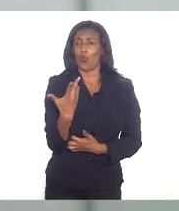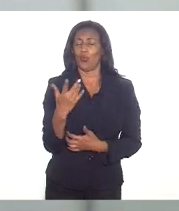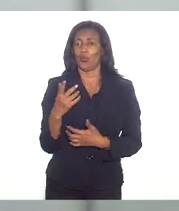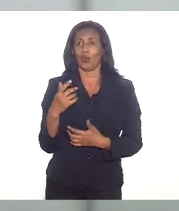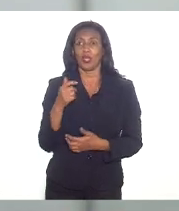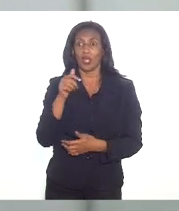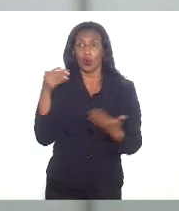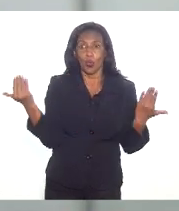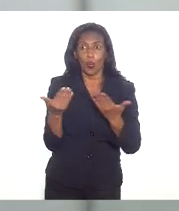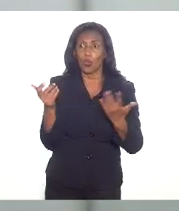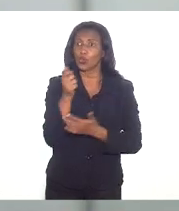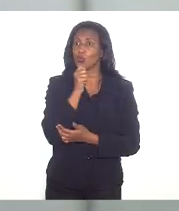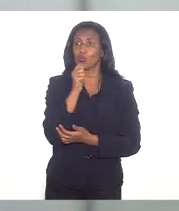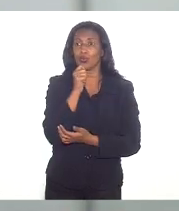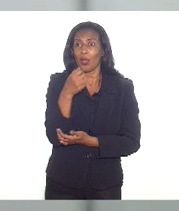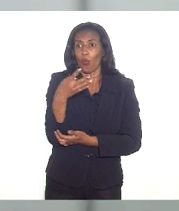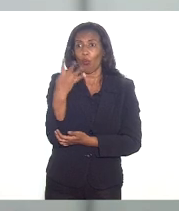4G.